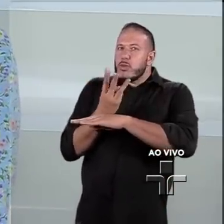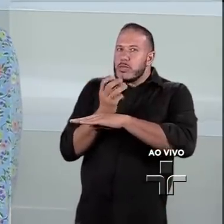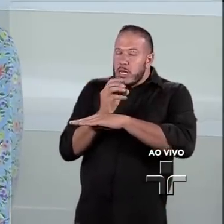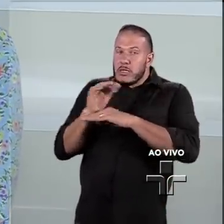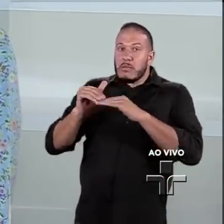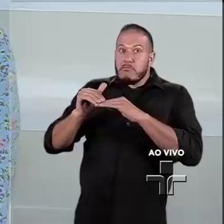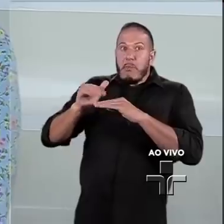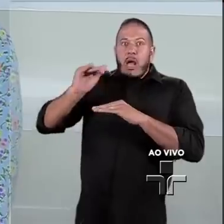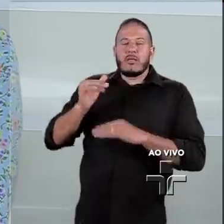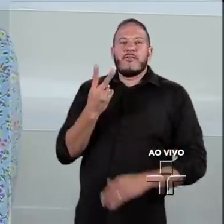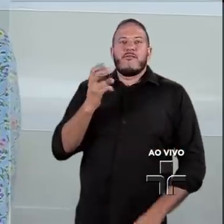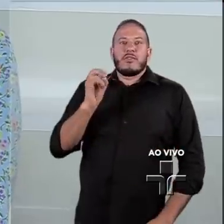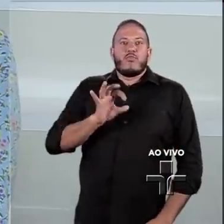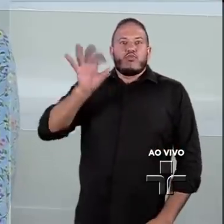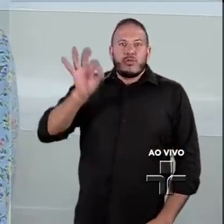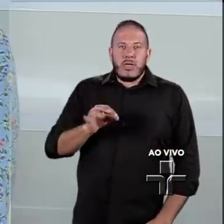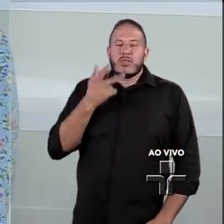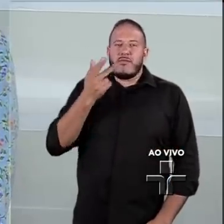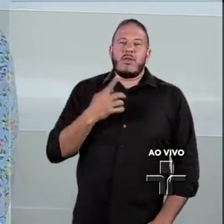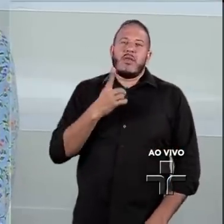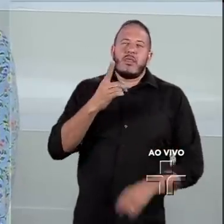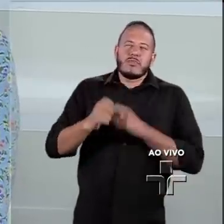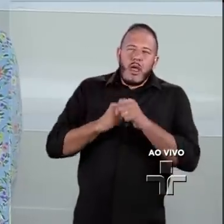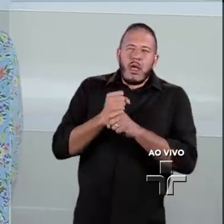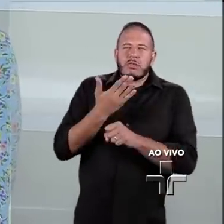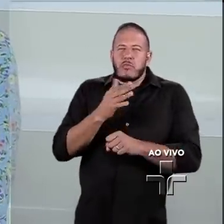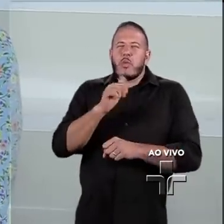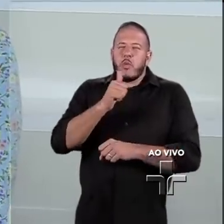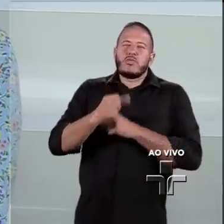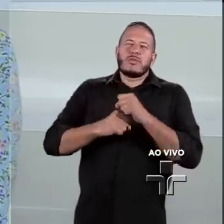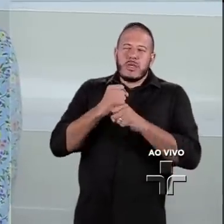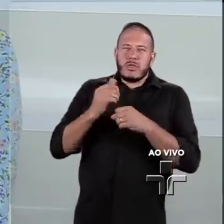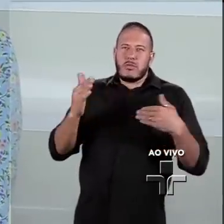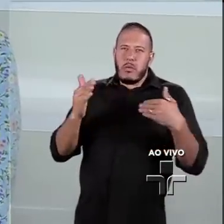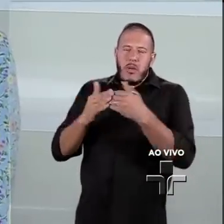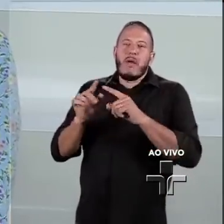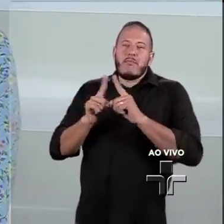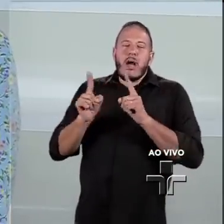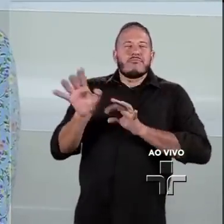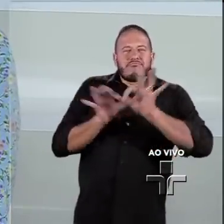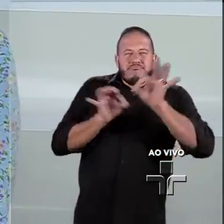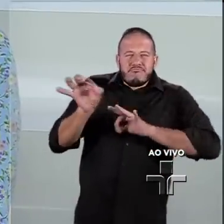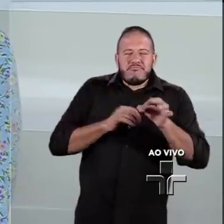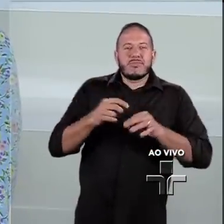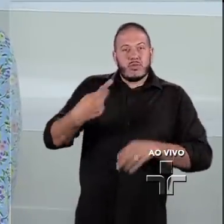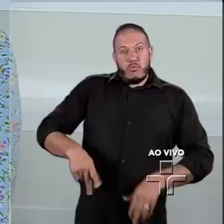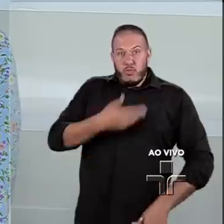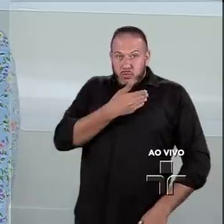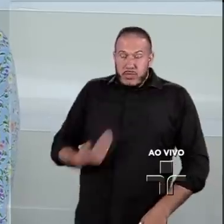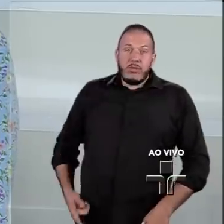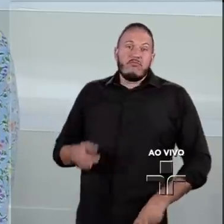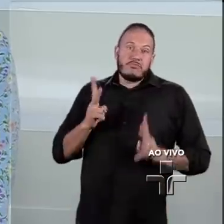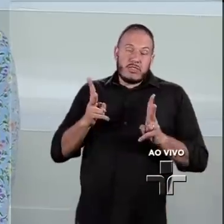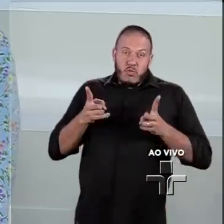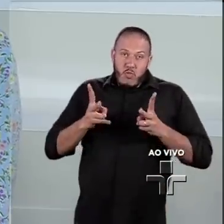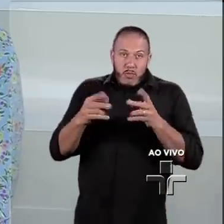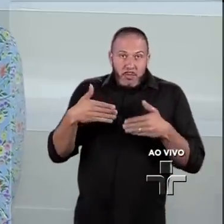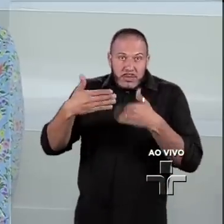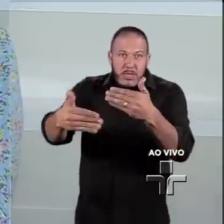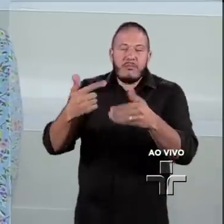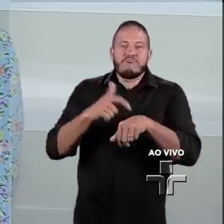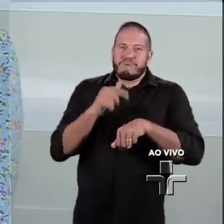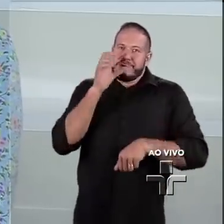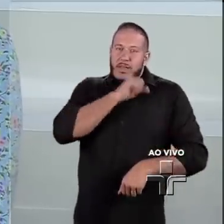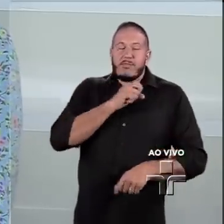20%. A gente está falando de 10, 11 anos, mas as políticas públicas, o planejamento precisa começar o quanto antes.